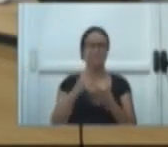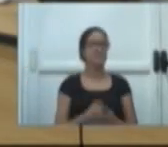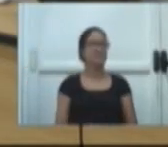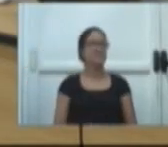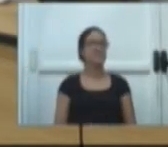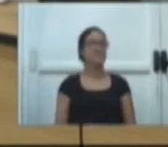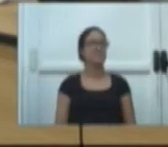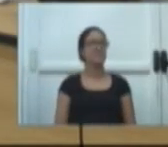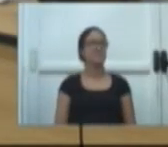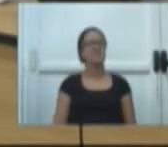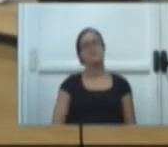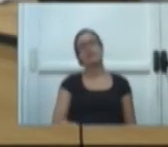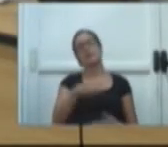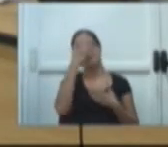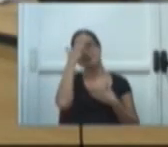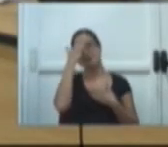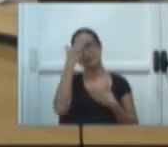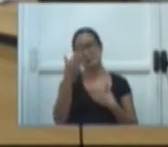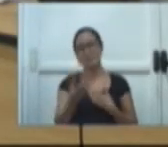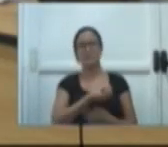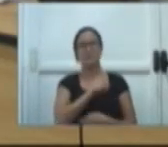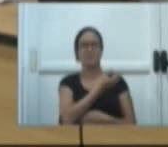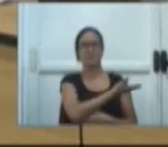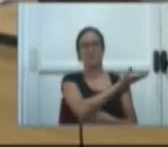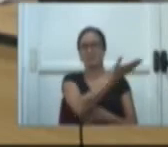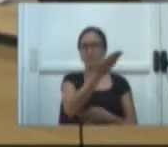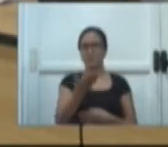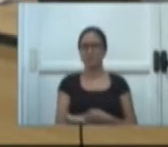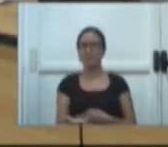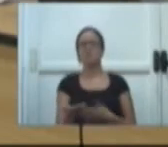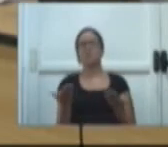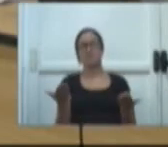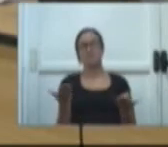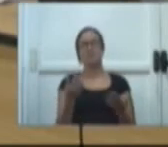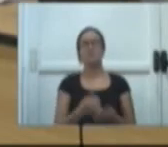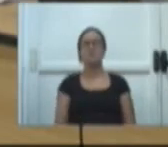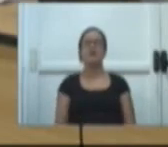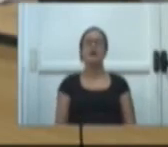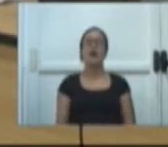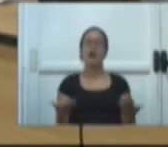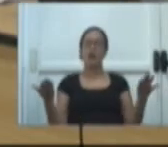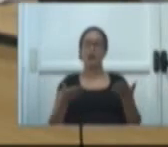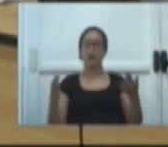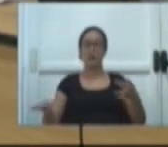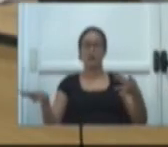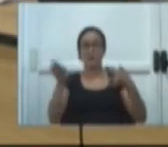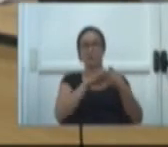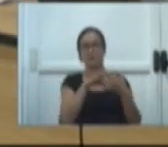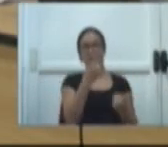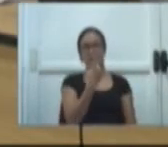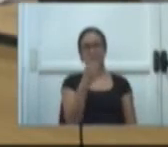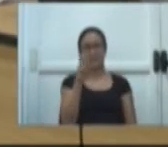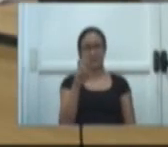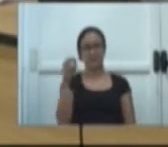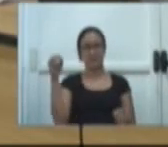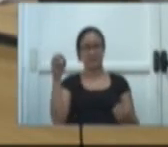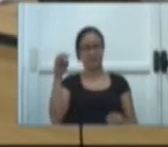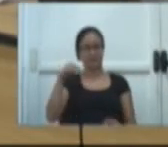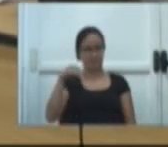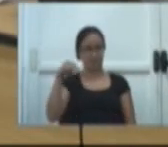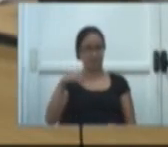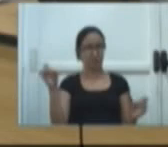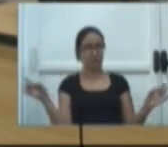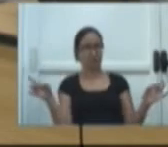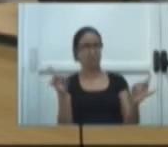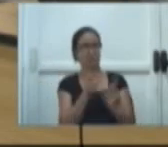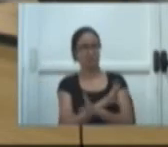Agradeço a presença de todos e declaro encerrado o expediente. Teremos agora um intervalo regimental de 15 minutos. Aliás,